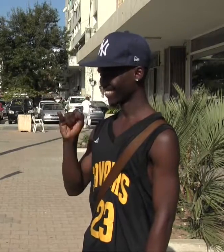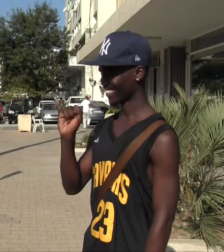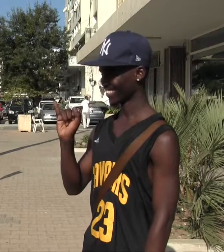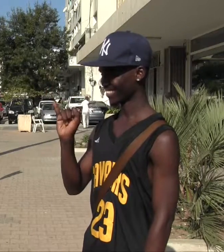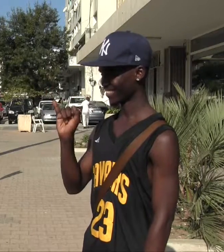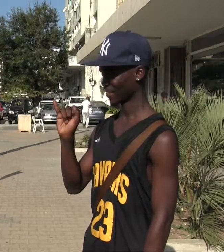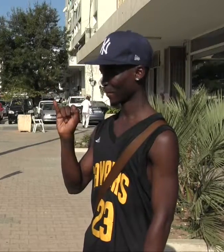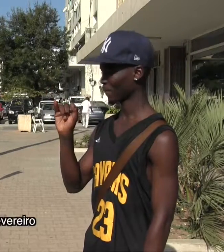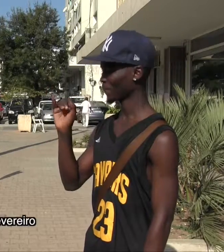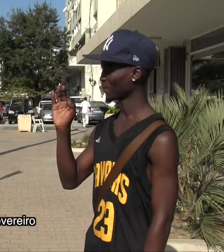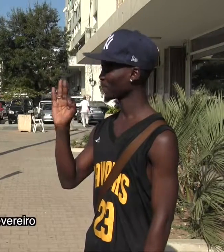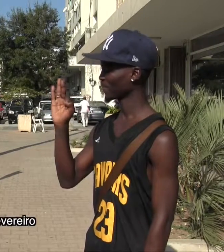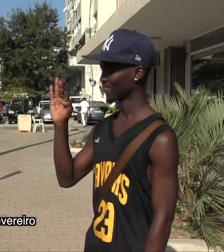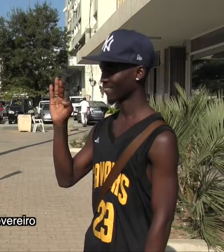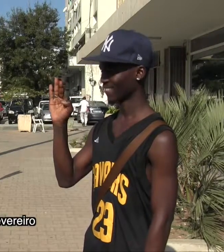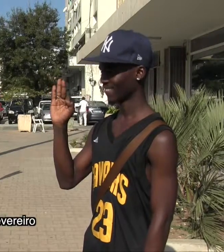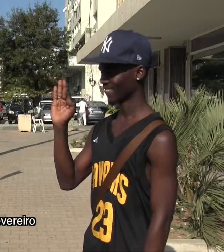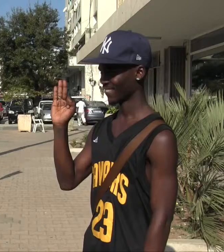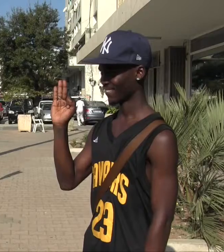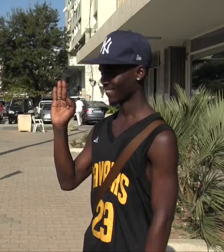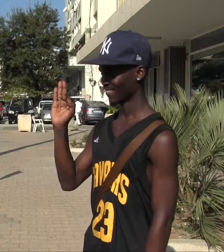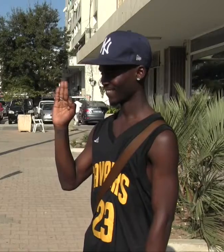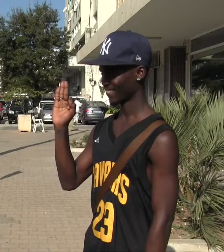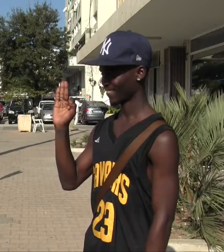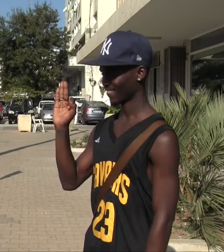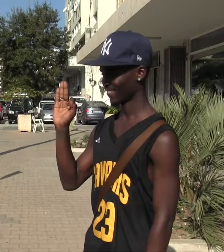fevereiro